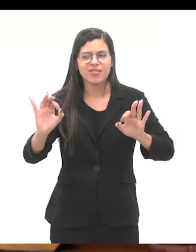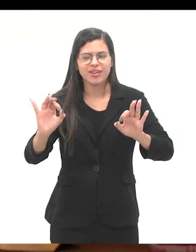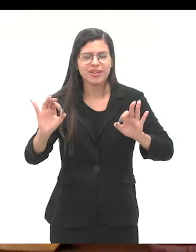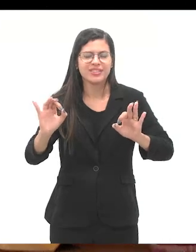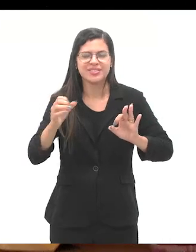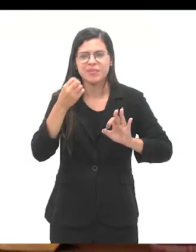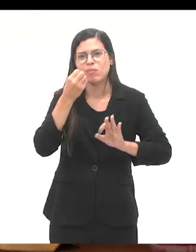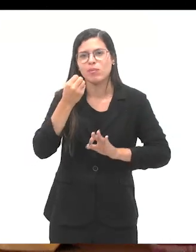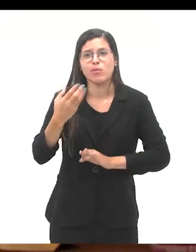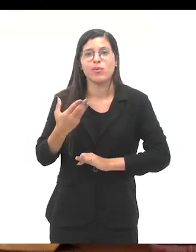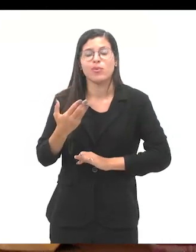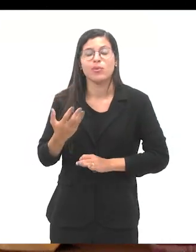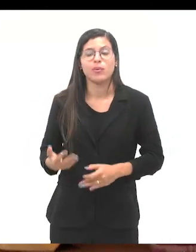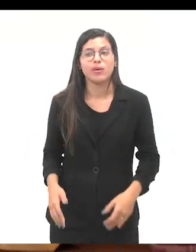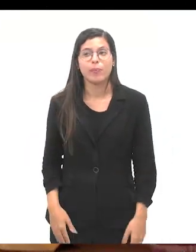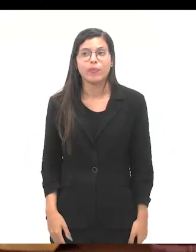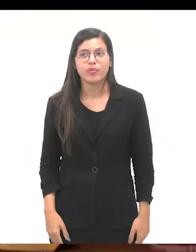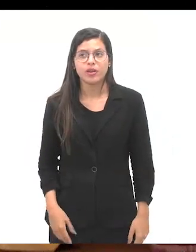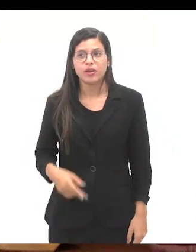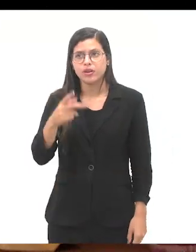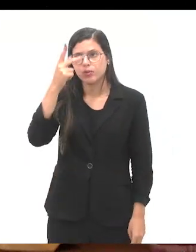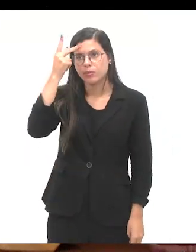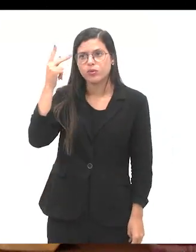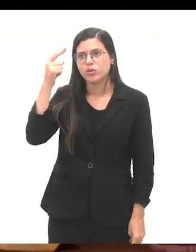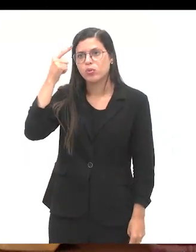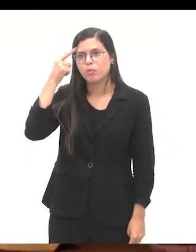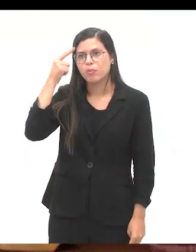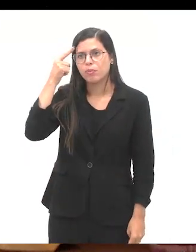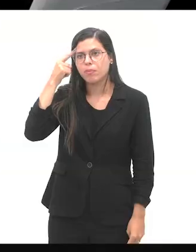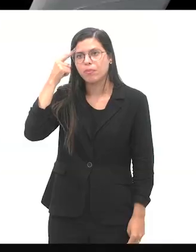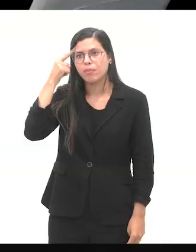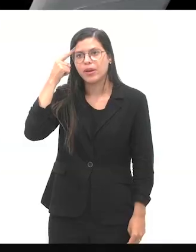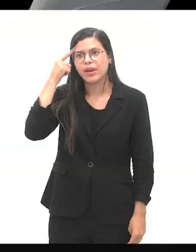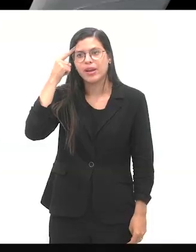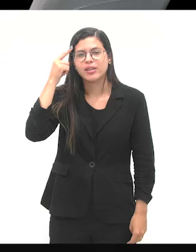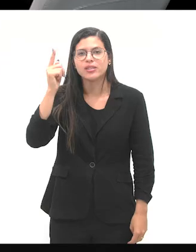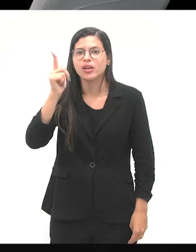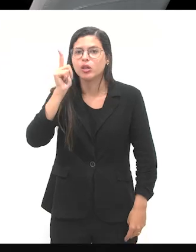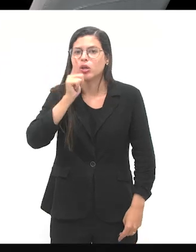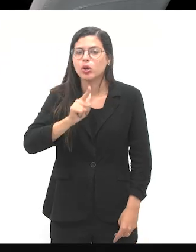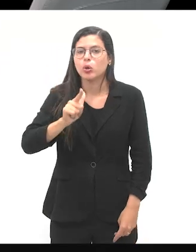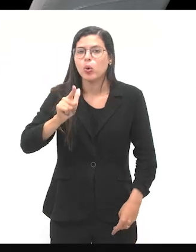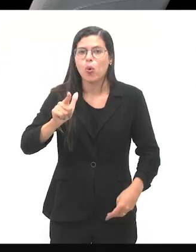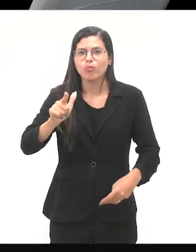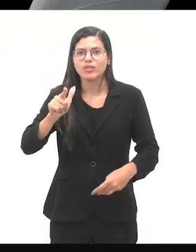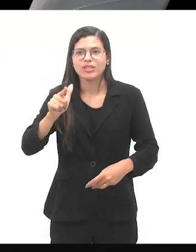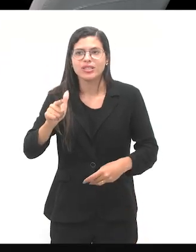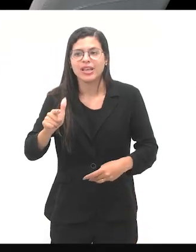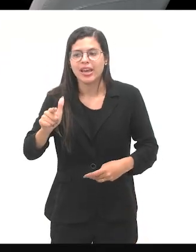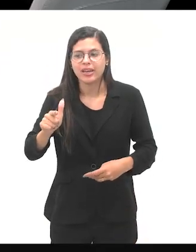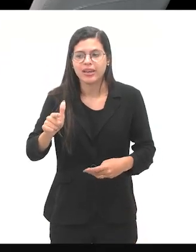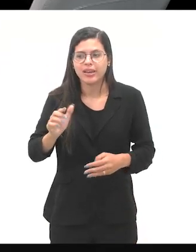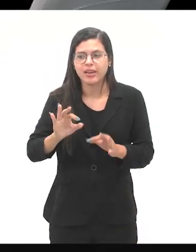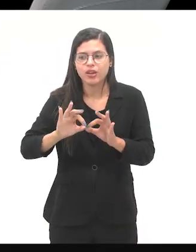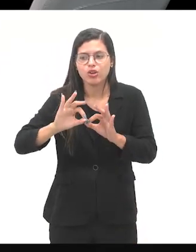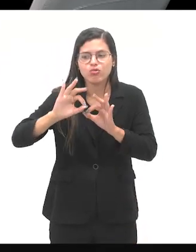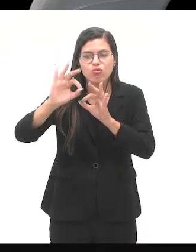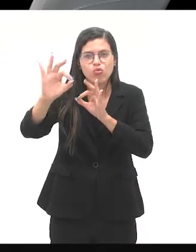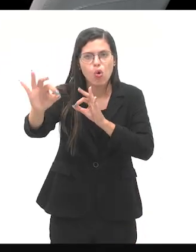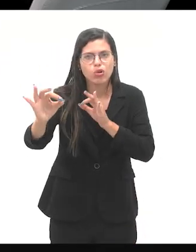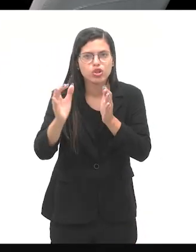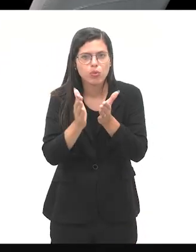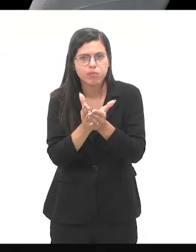forte, né? Porque muitas das vezes alguém acha que por ter os braços mais longos vai nadar